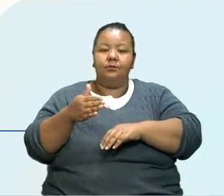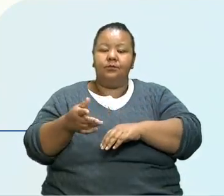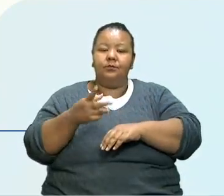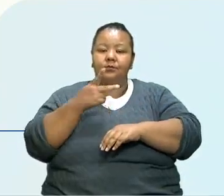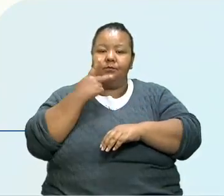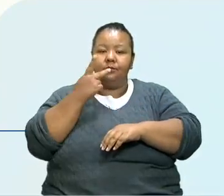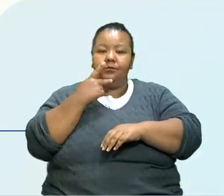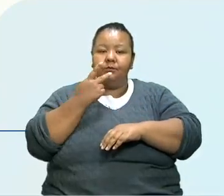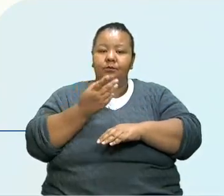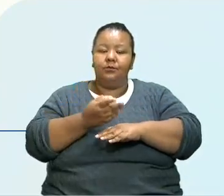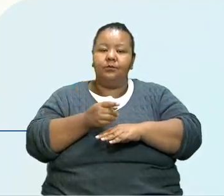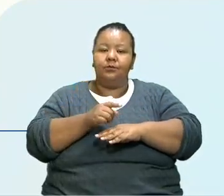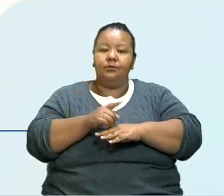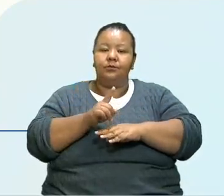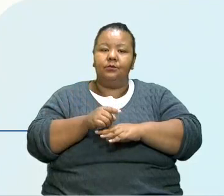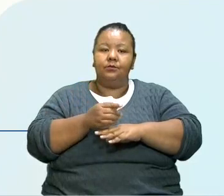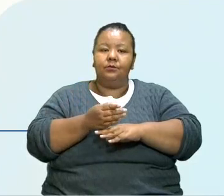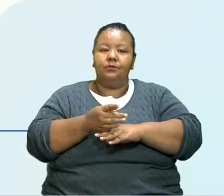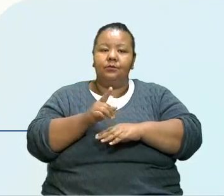falando na cadeia